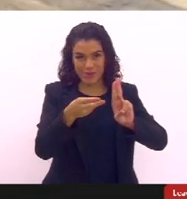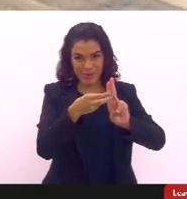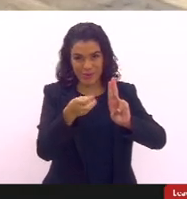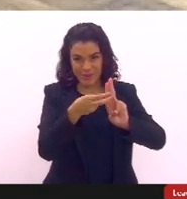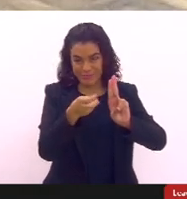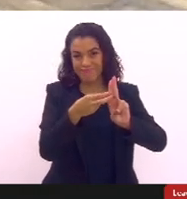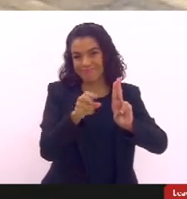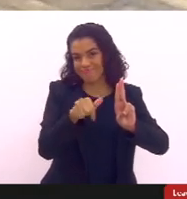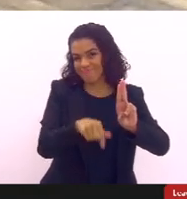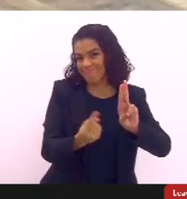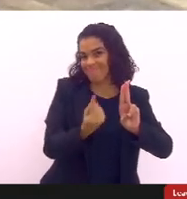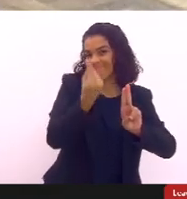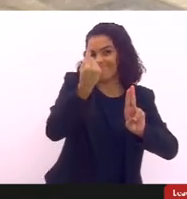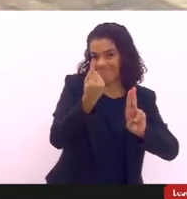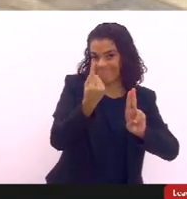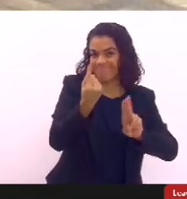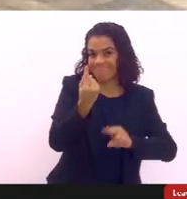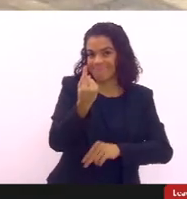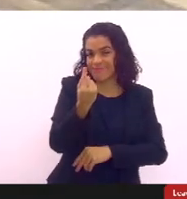Então,